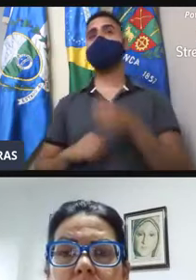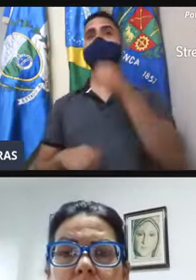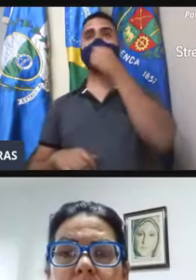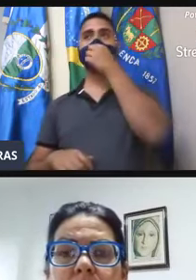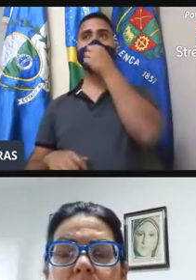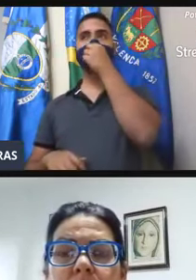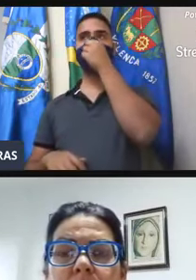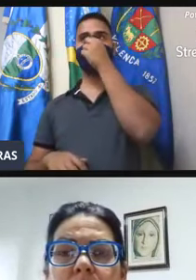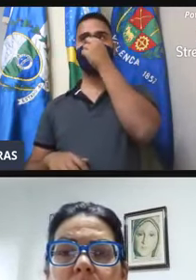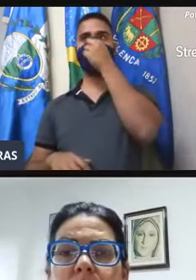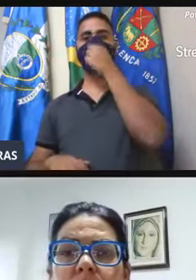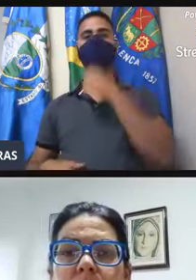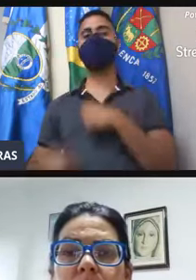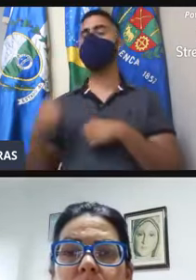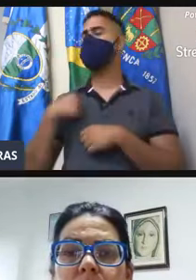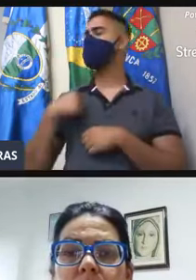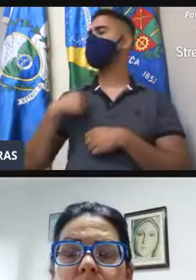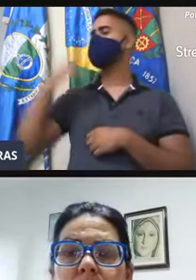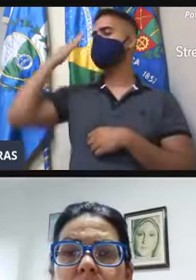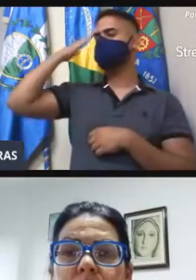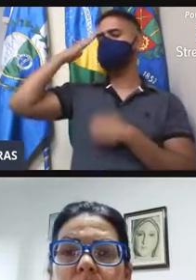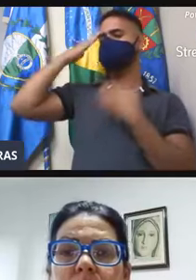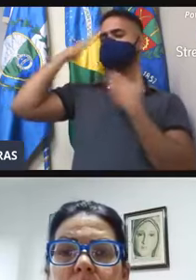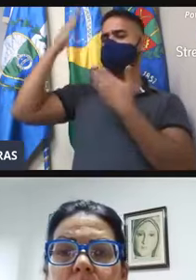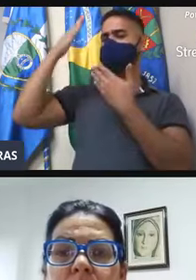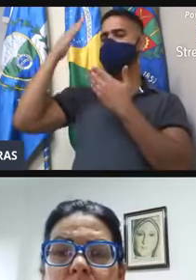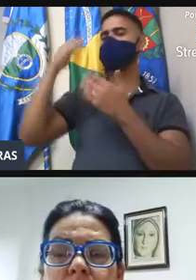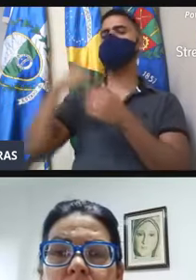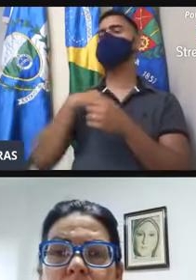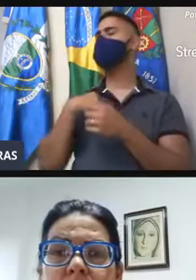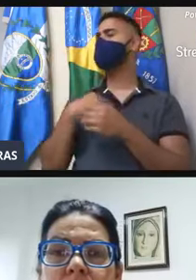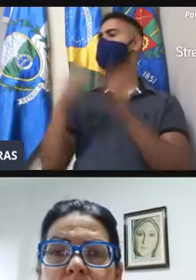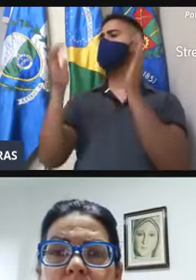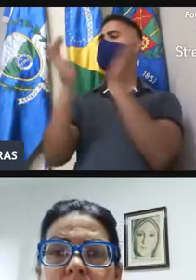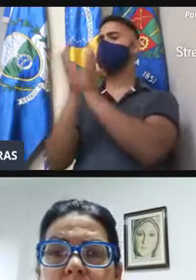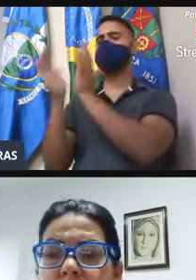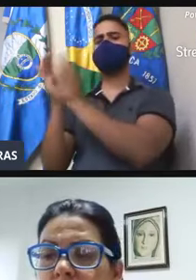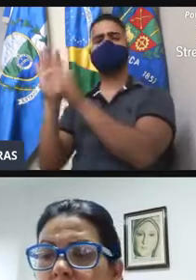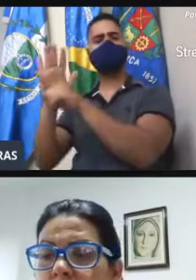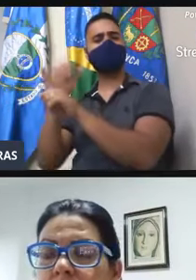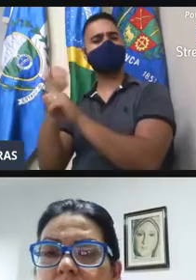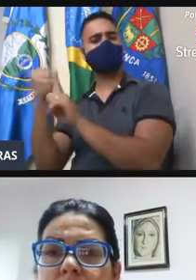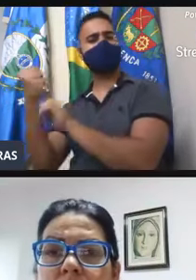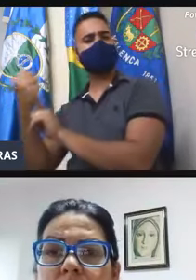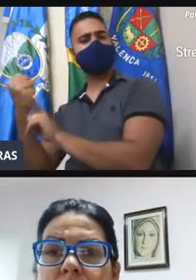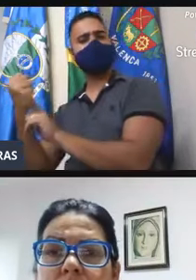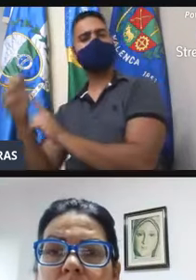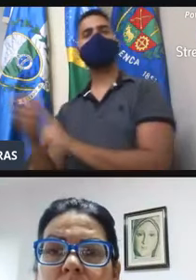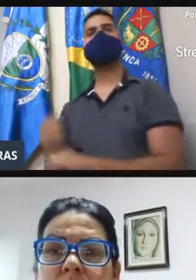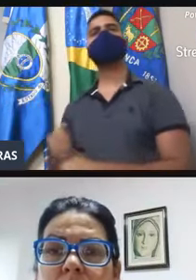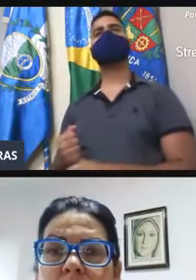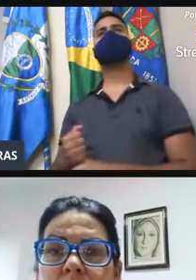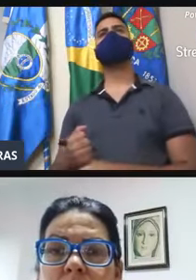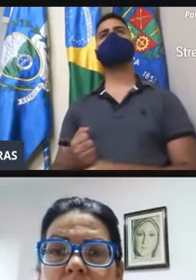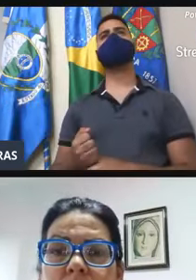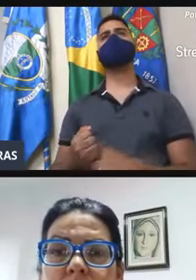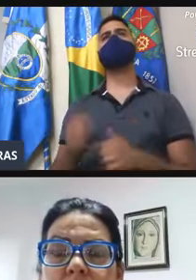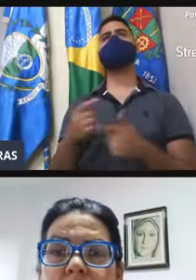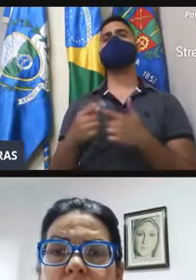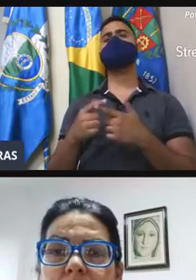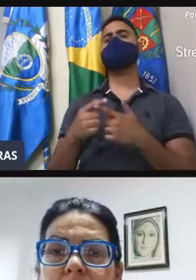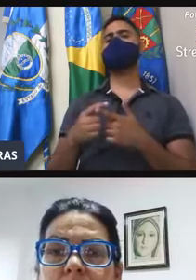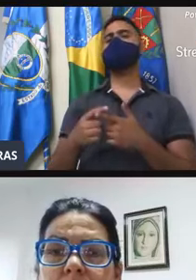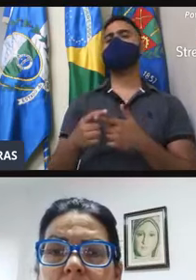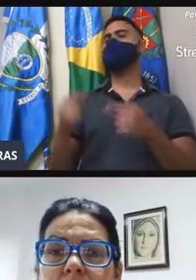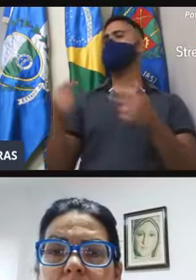Eu agradeço, né, em nome de toda a minha equipe da Secretaria Municipal de Assistência Social, porque, né, eu assumi um